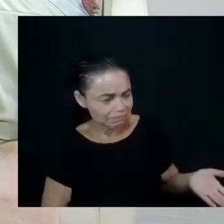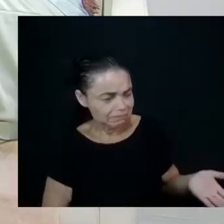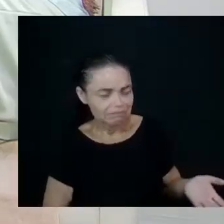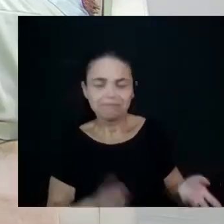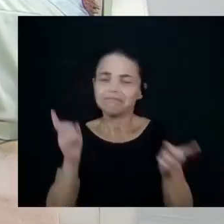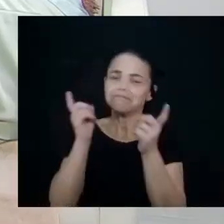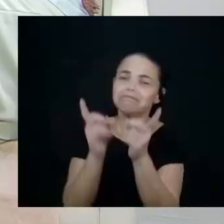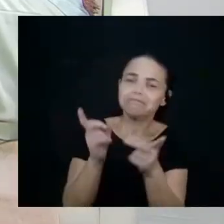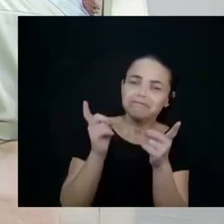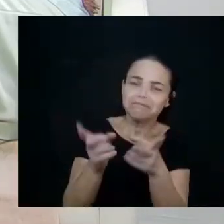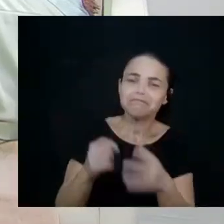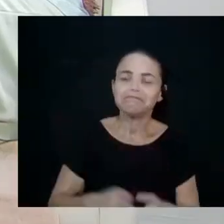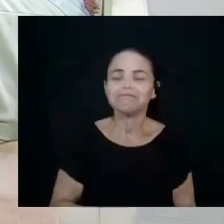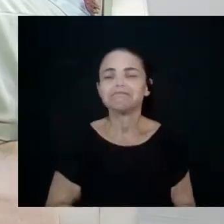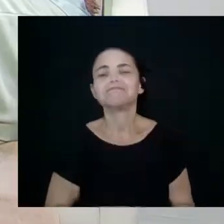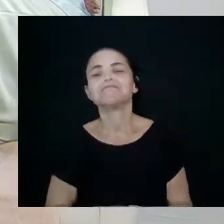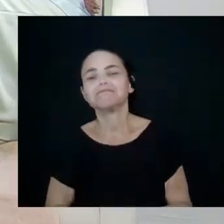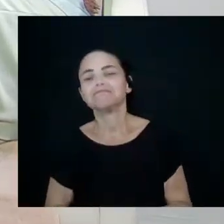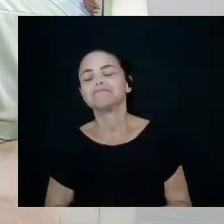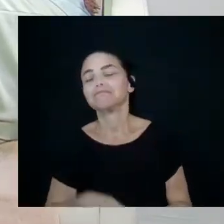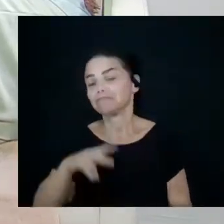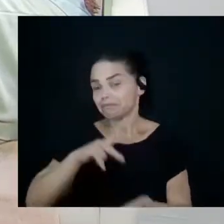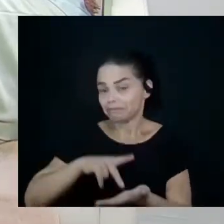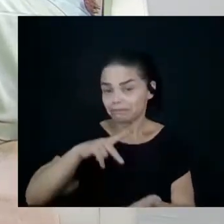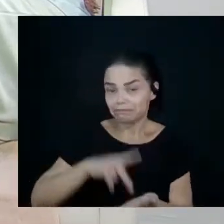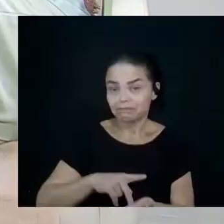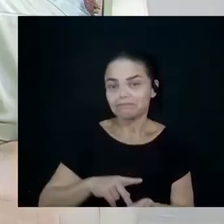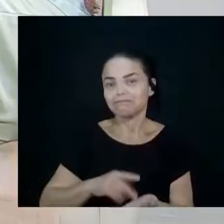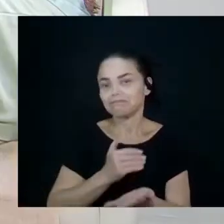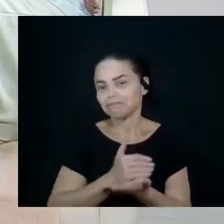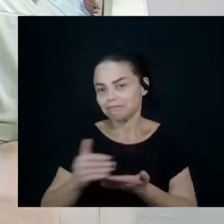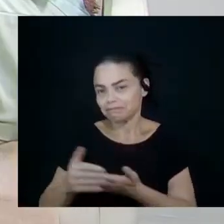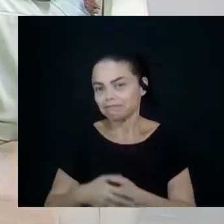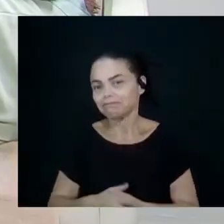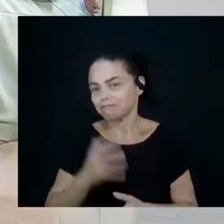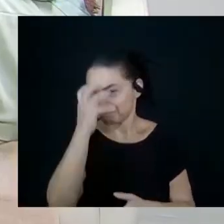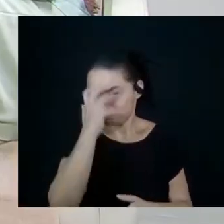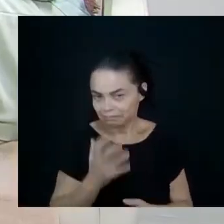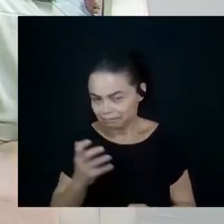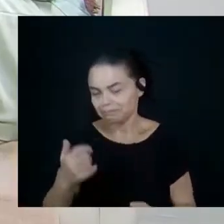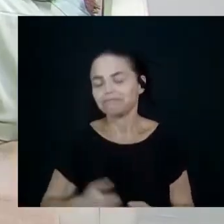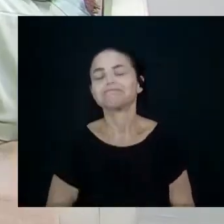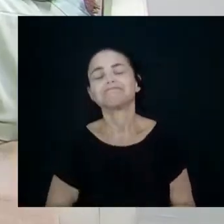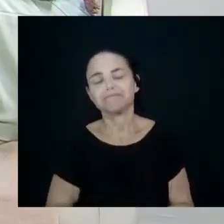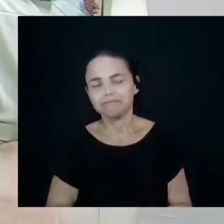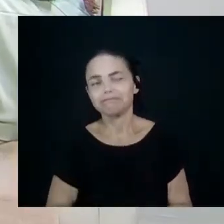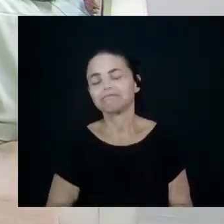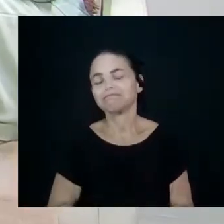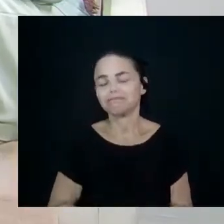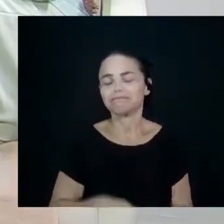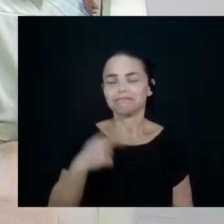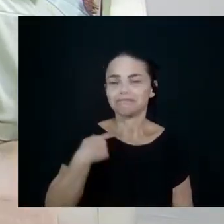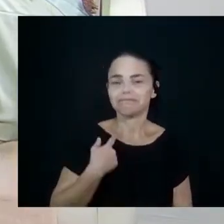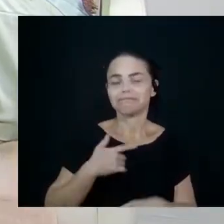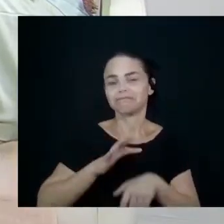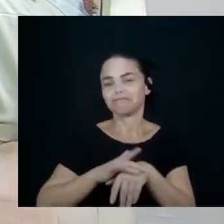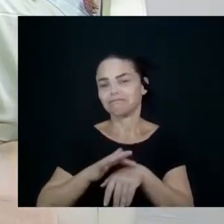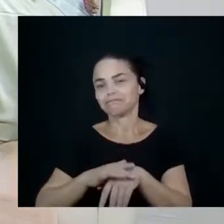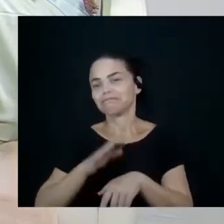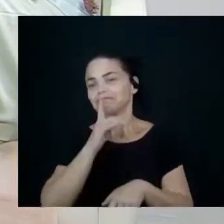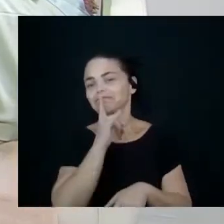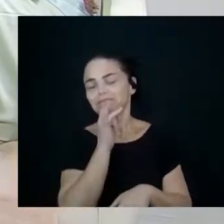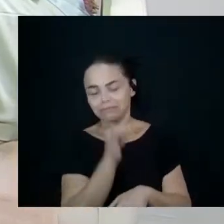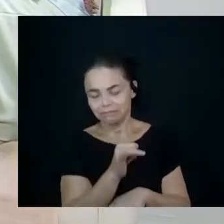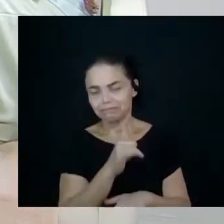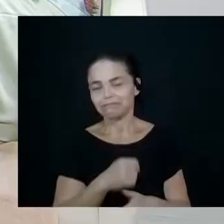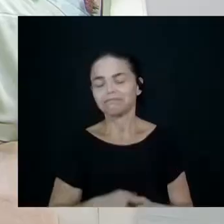portão, vendendo as coisinhas dela? Mas, na verdade, tudo começou a ser sério, a ficar mais consolidado com a doença do meu